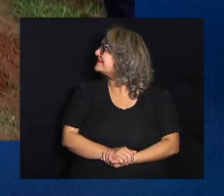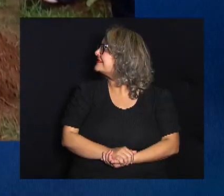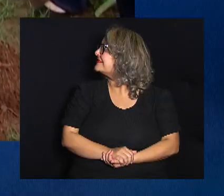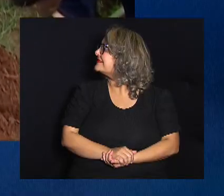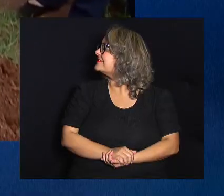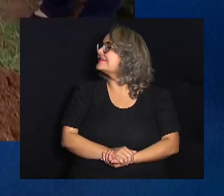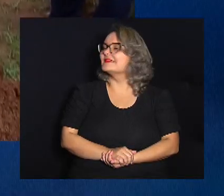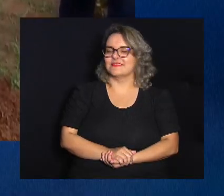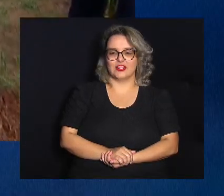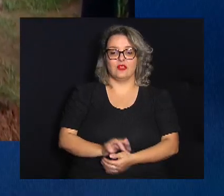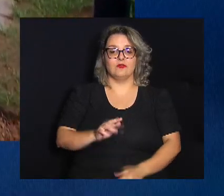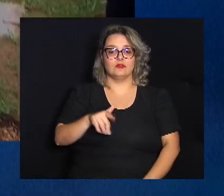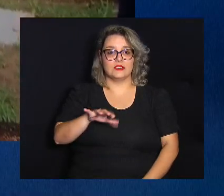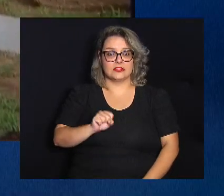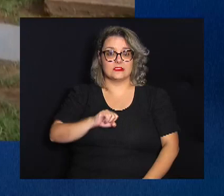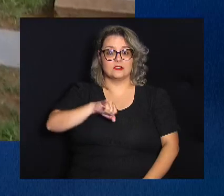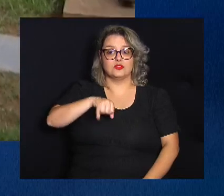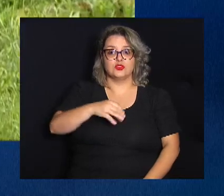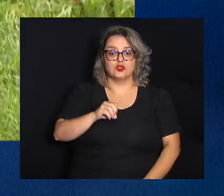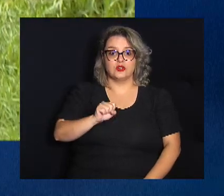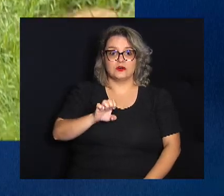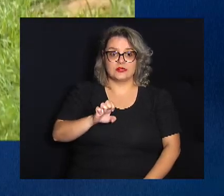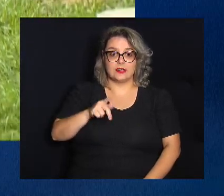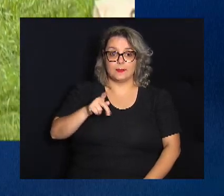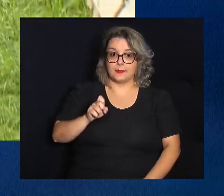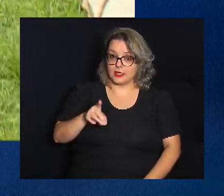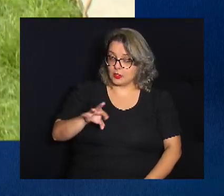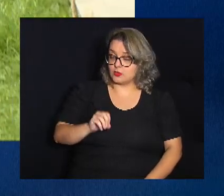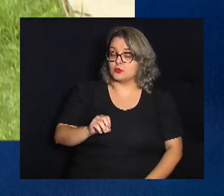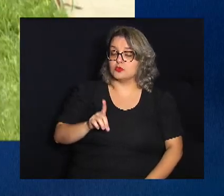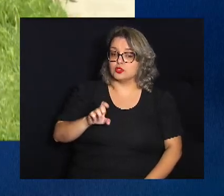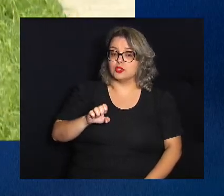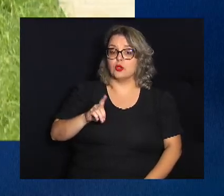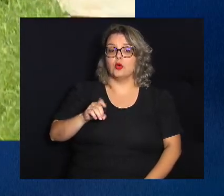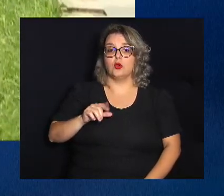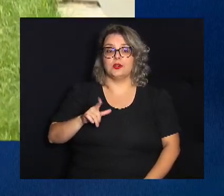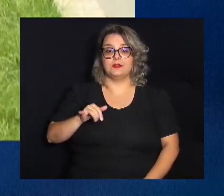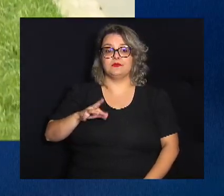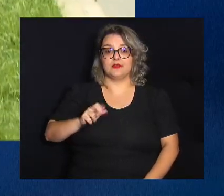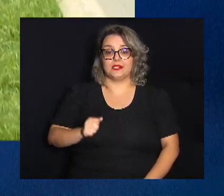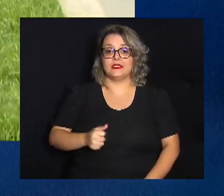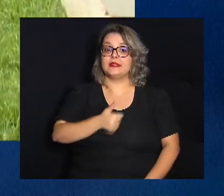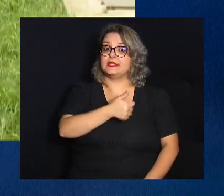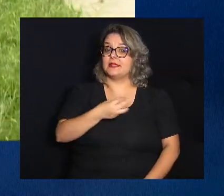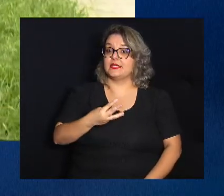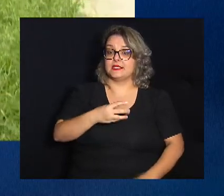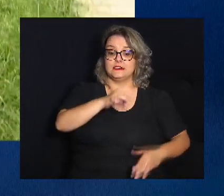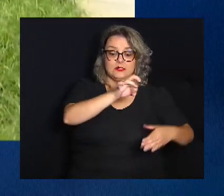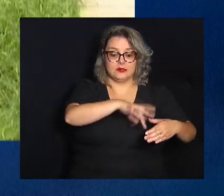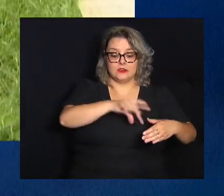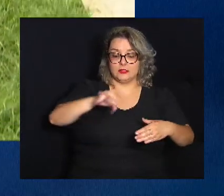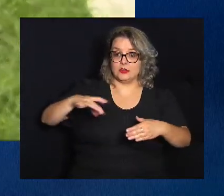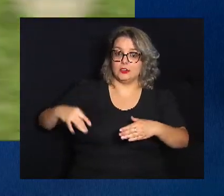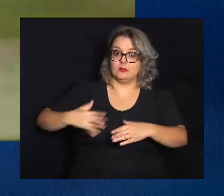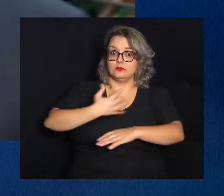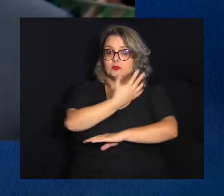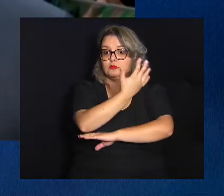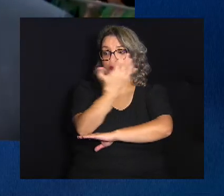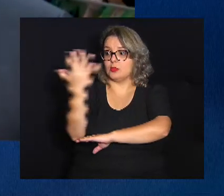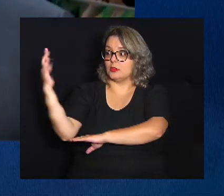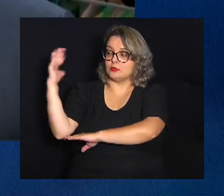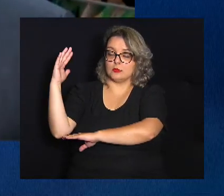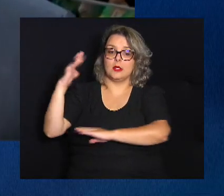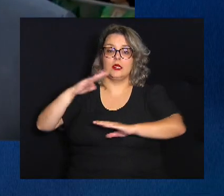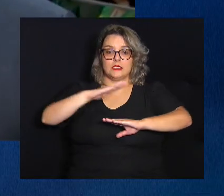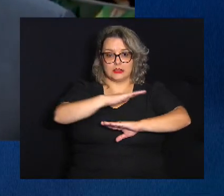Fundação José Pedro de Oliveira realiza o plantio de 13 árvores na fachada do prédio da Câmara Municipal de Campinas.